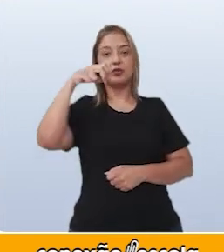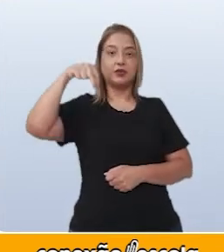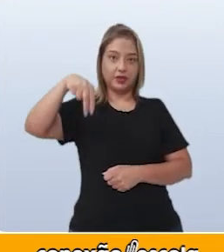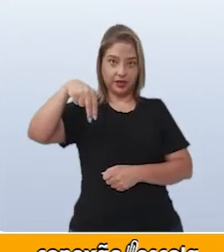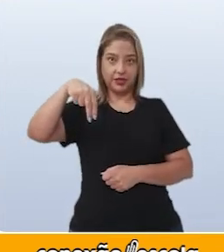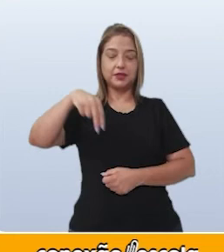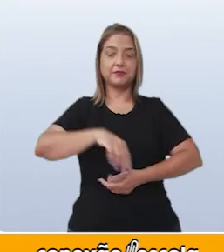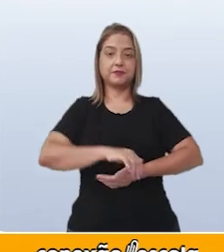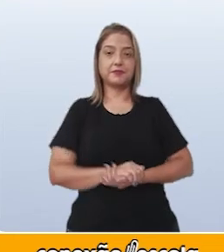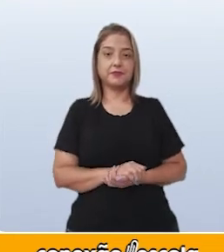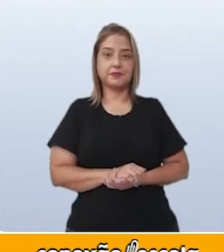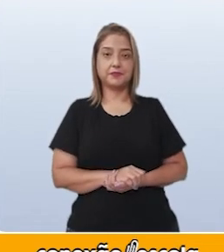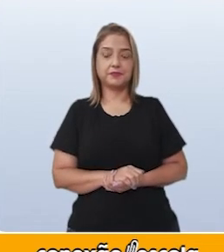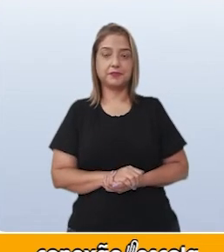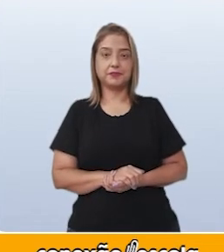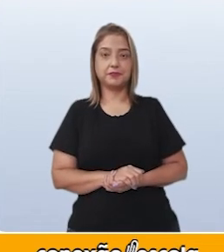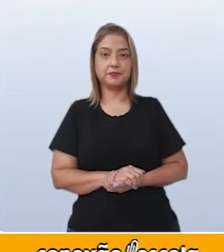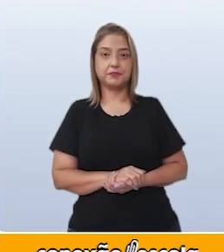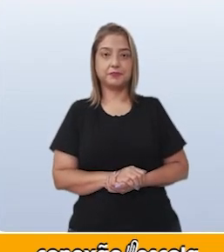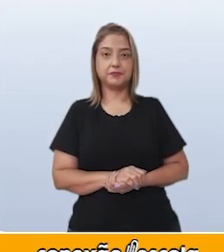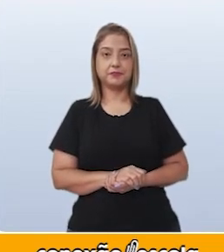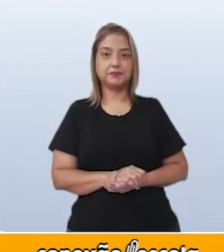8n.